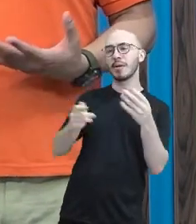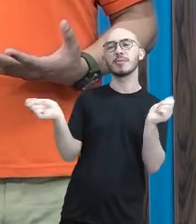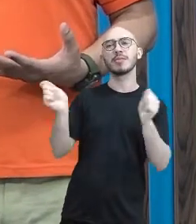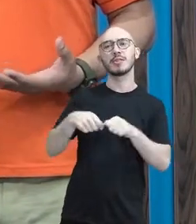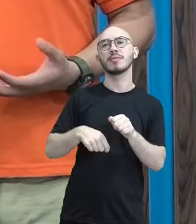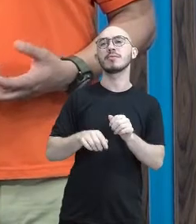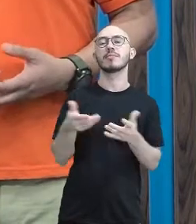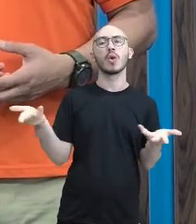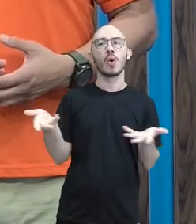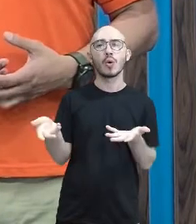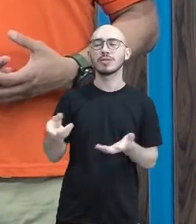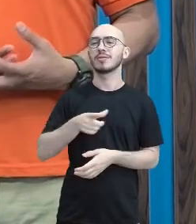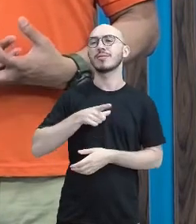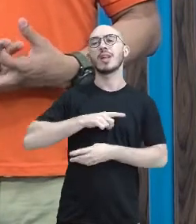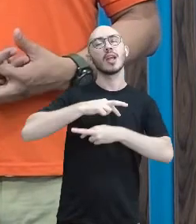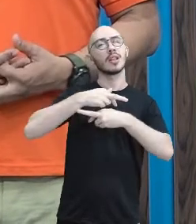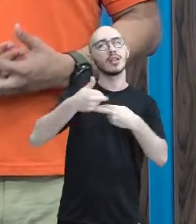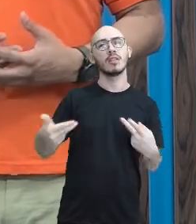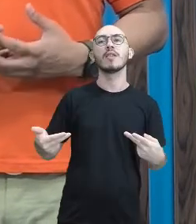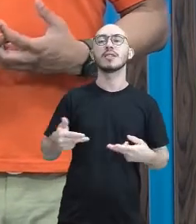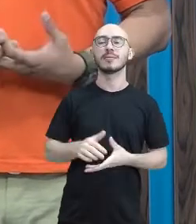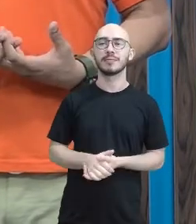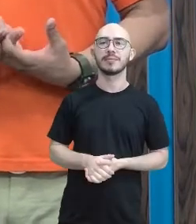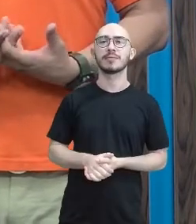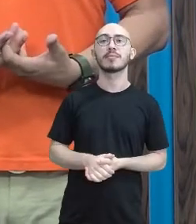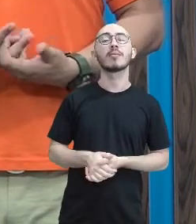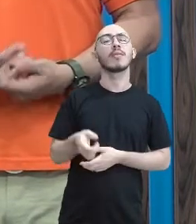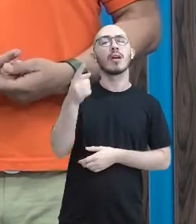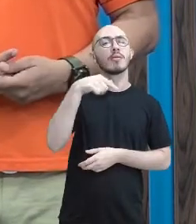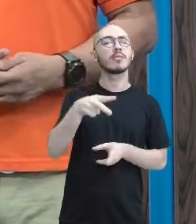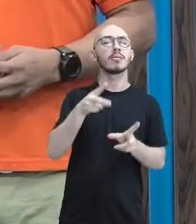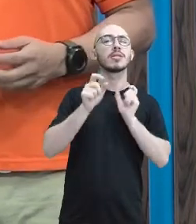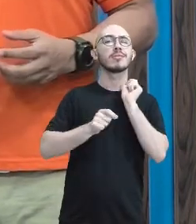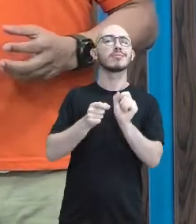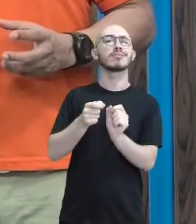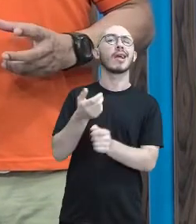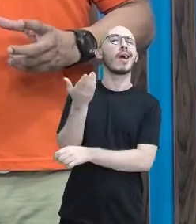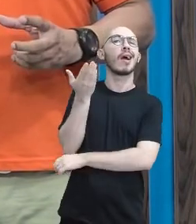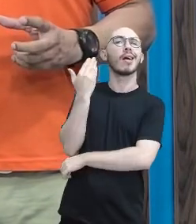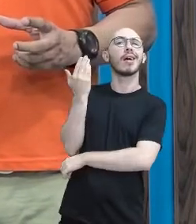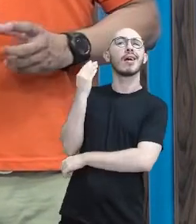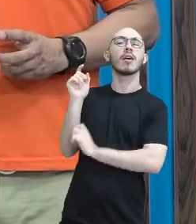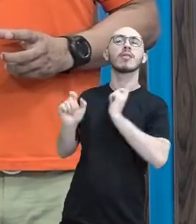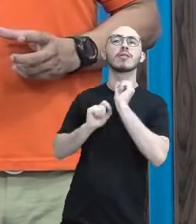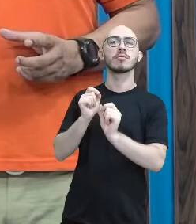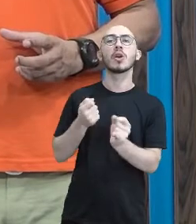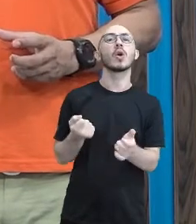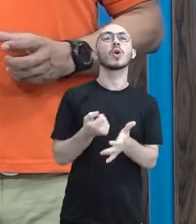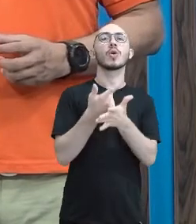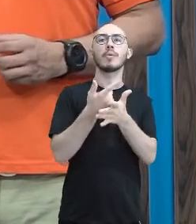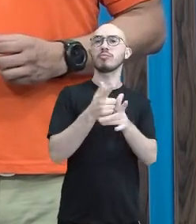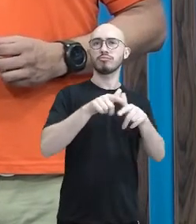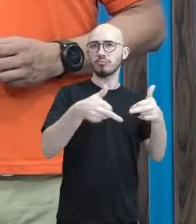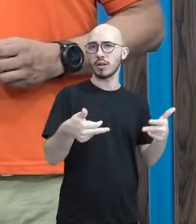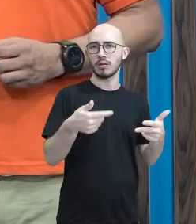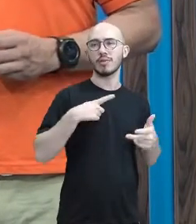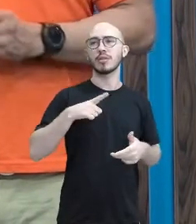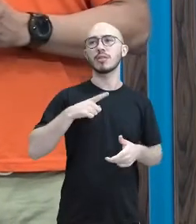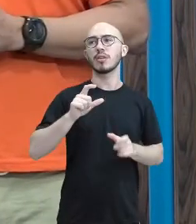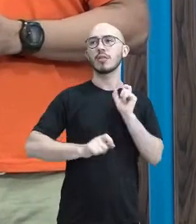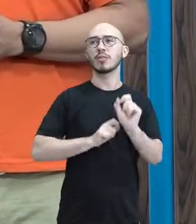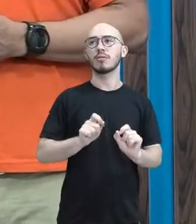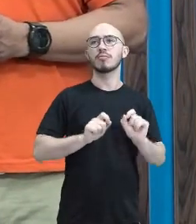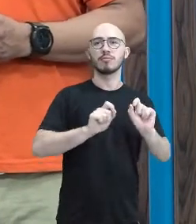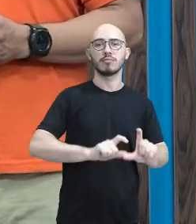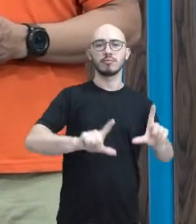opções que existem hoje em dia de manual. Perceba que antigamente, você comprava um aparelho, ele tinha uma telinha